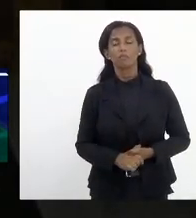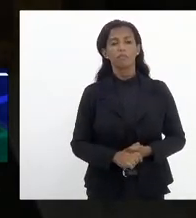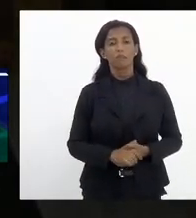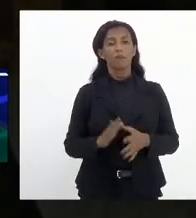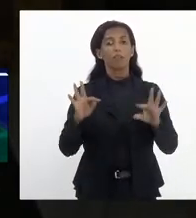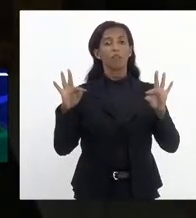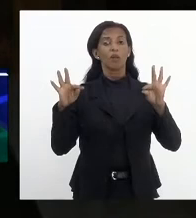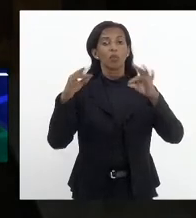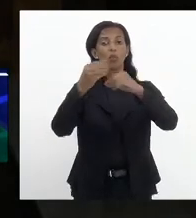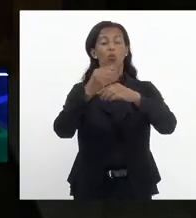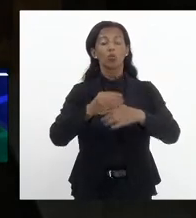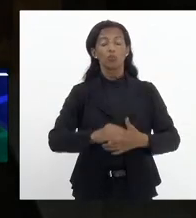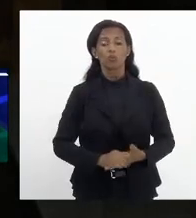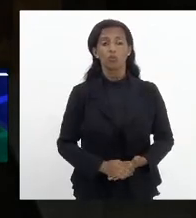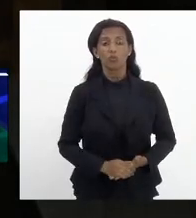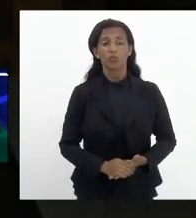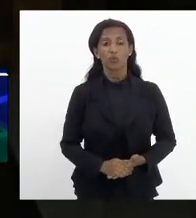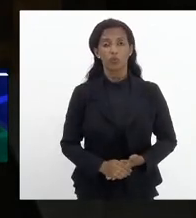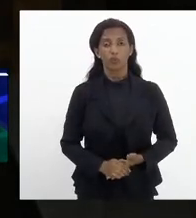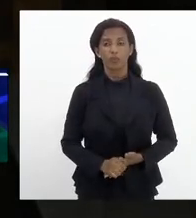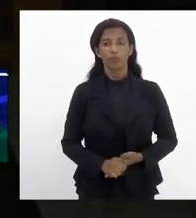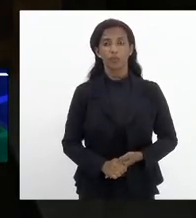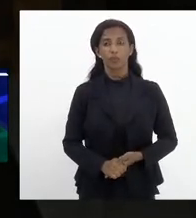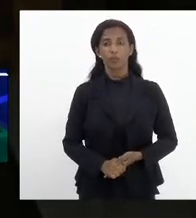para todos e dizendo...